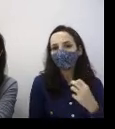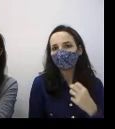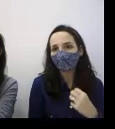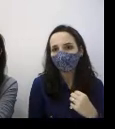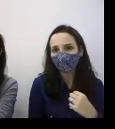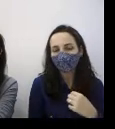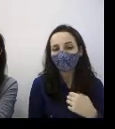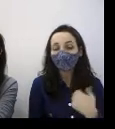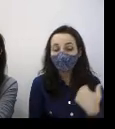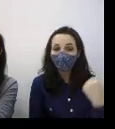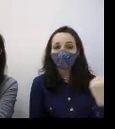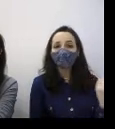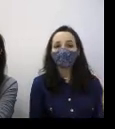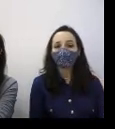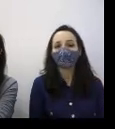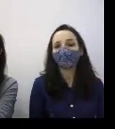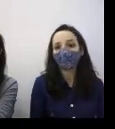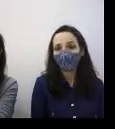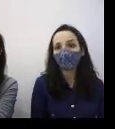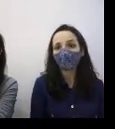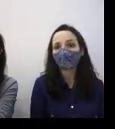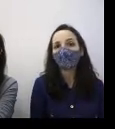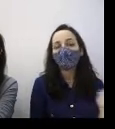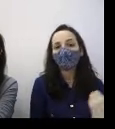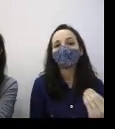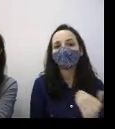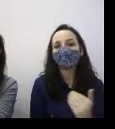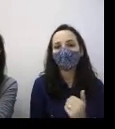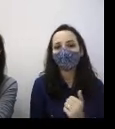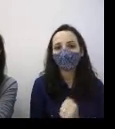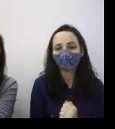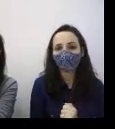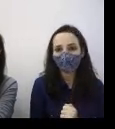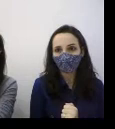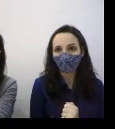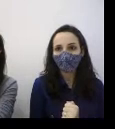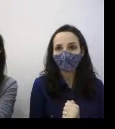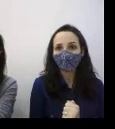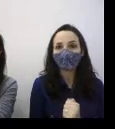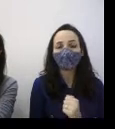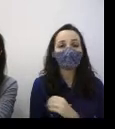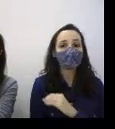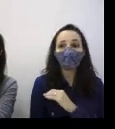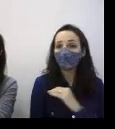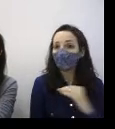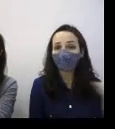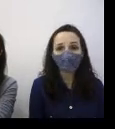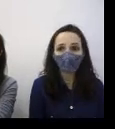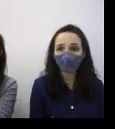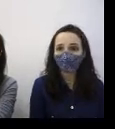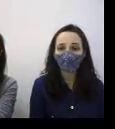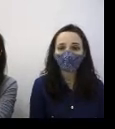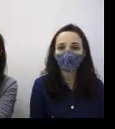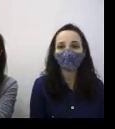a tomar essas medicações ou para a retirada desses medicamentos, é preciso acompanhamento médico, né? Evitar ao